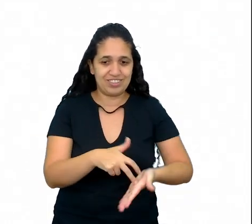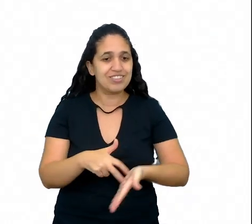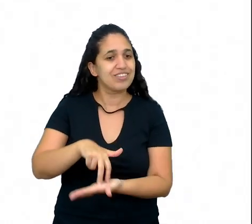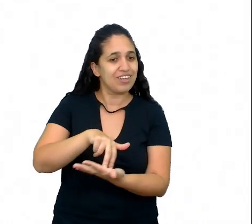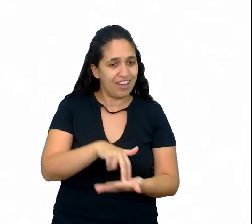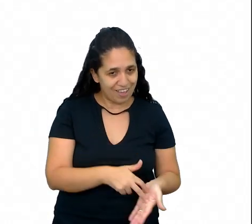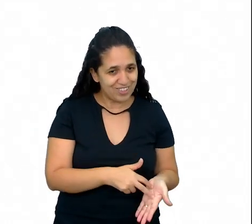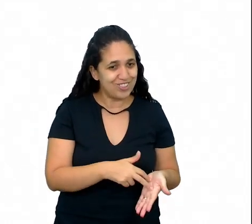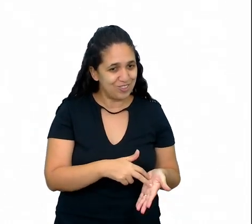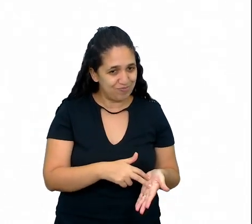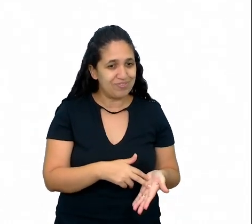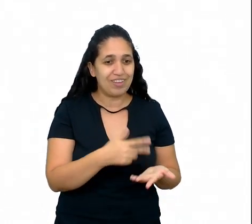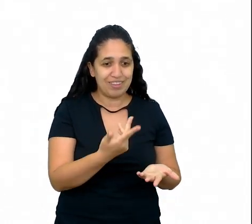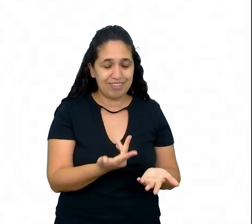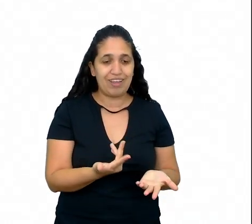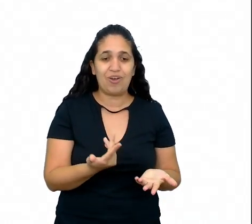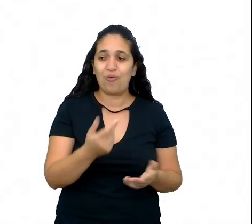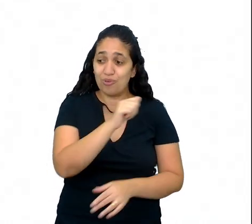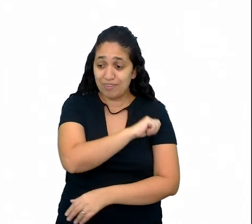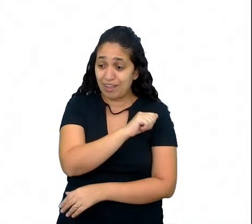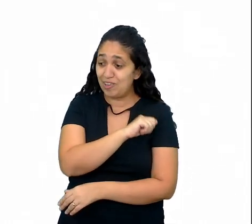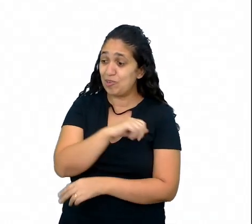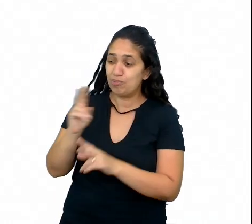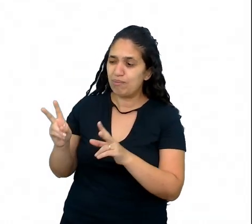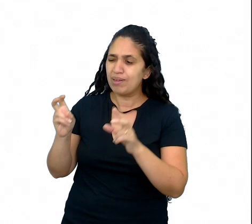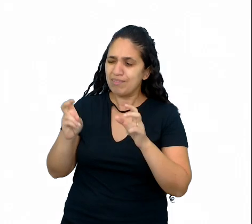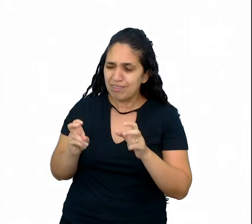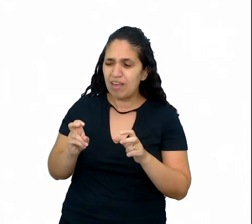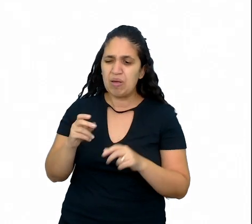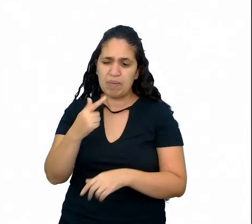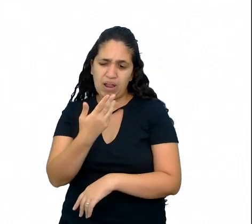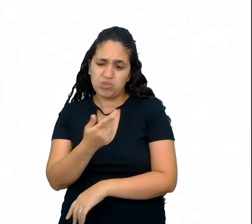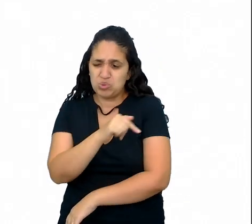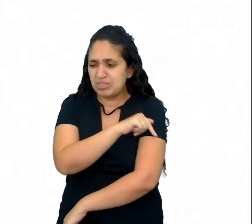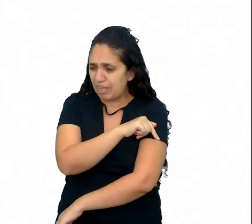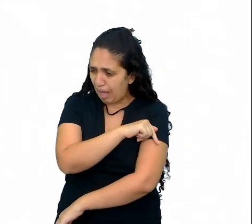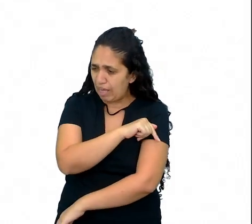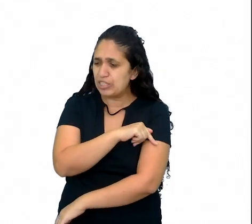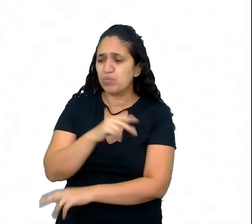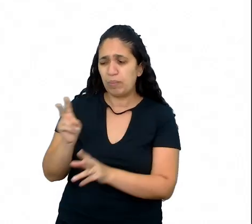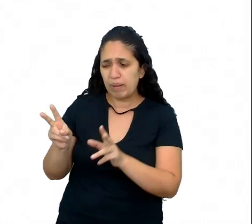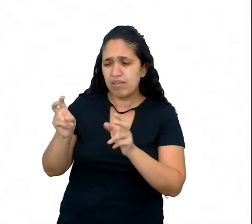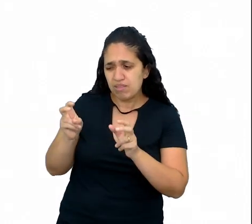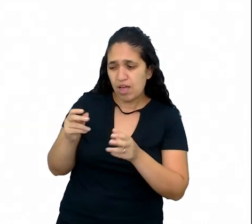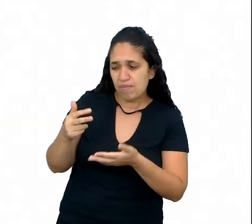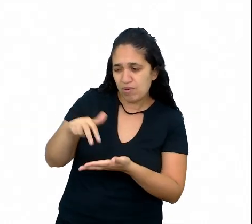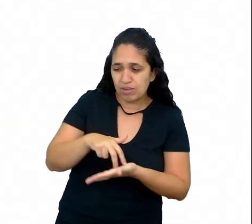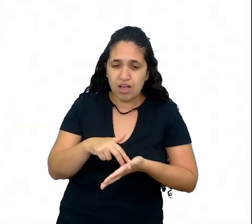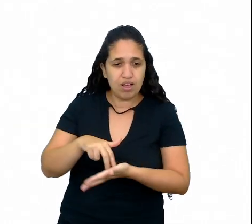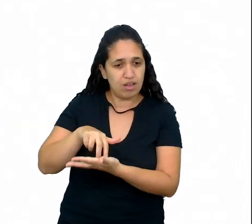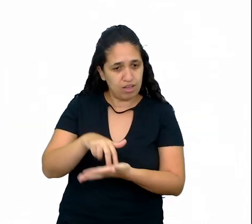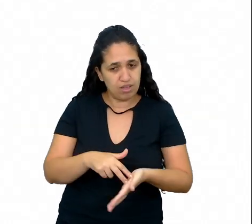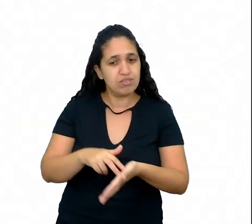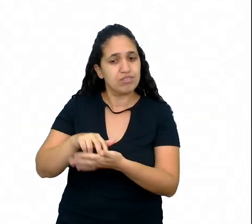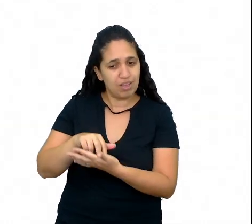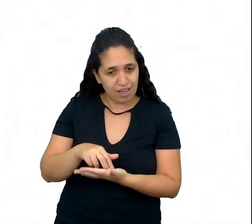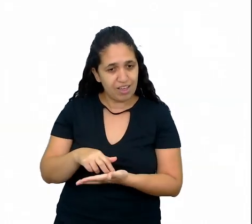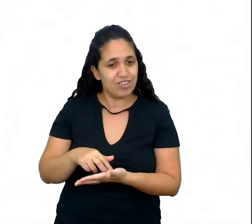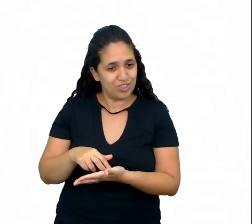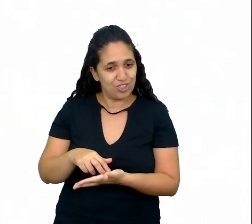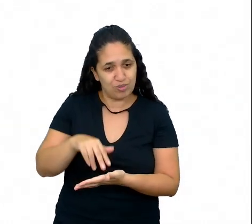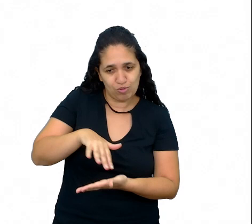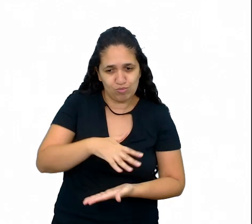os estudantes se identificam muito, principalmente ali do 7º ano, né, quando fala de skate, né, aqueles movimentos